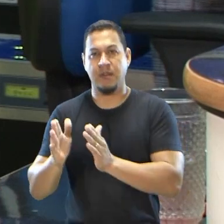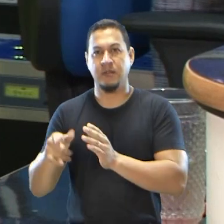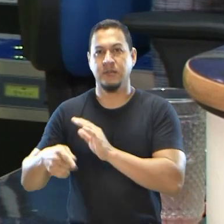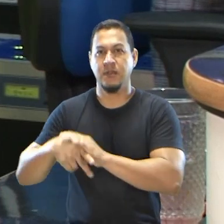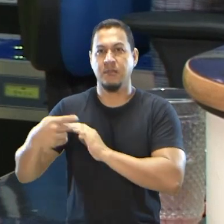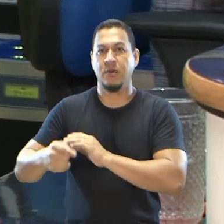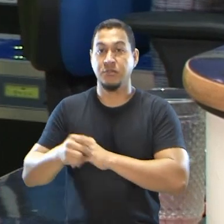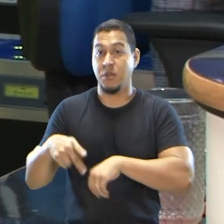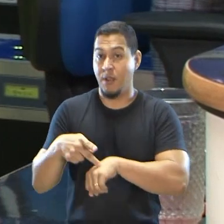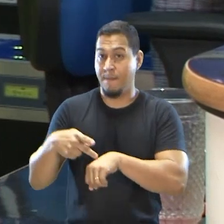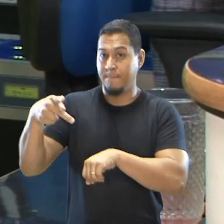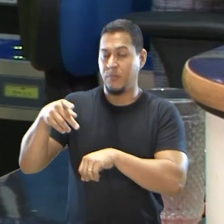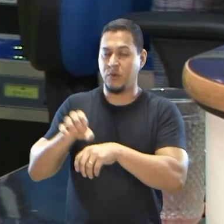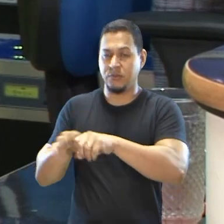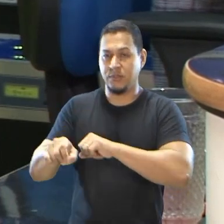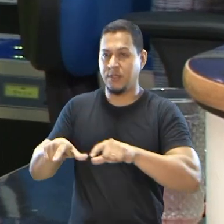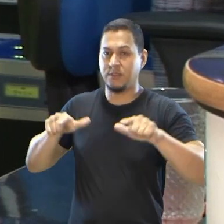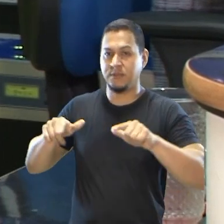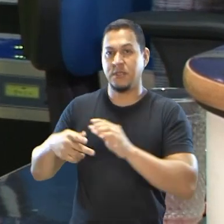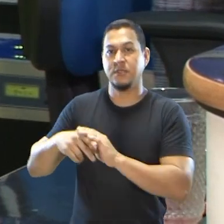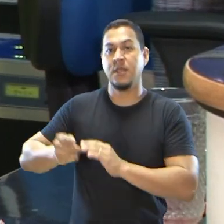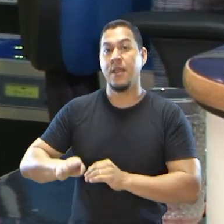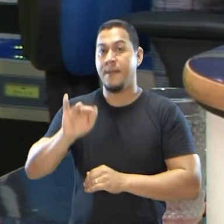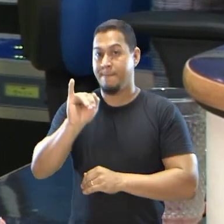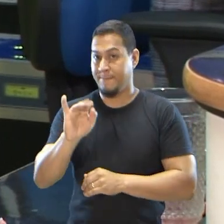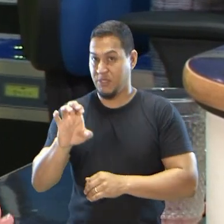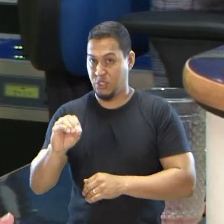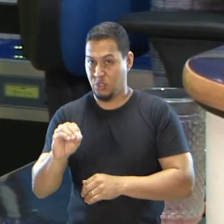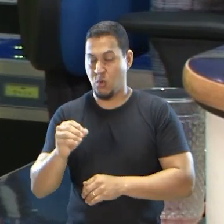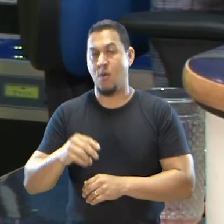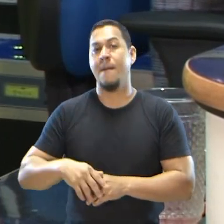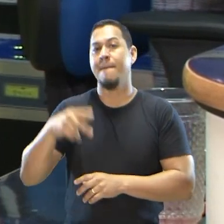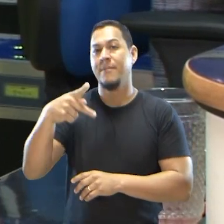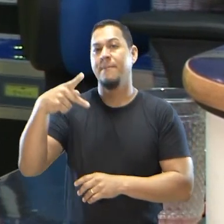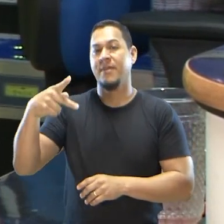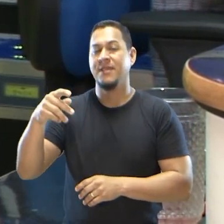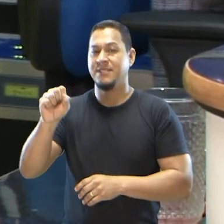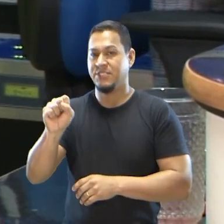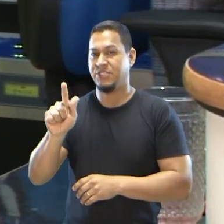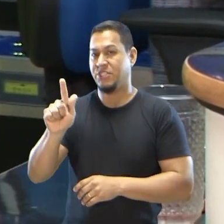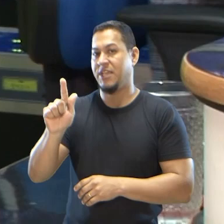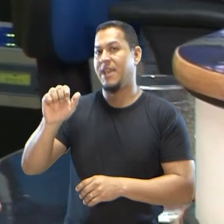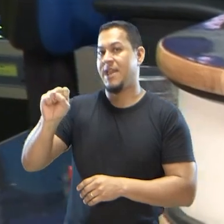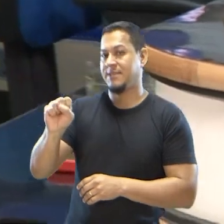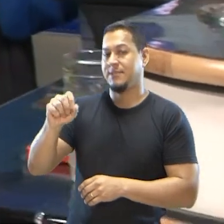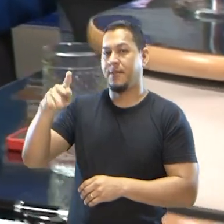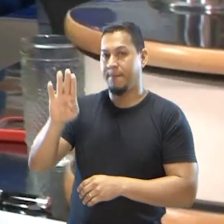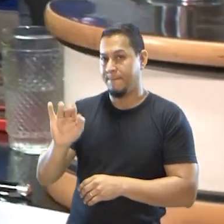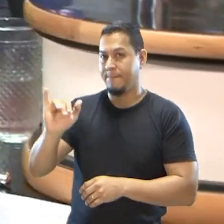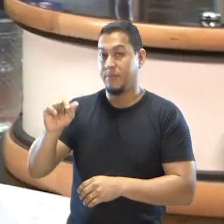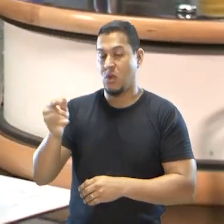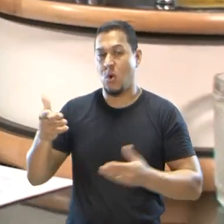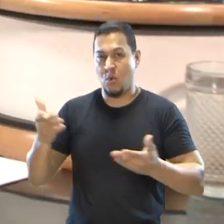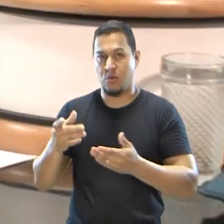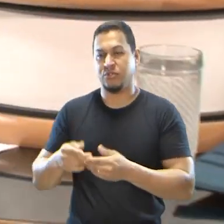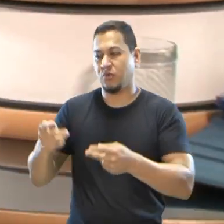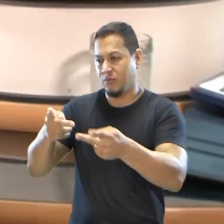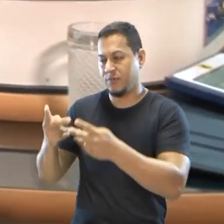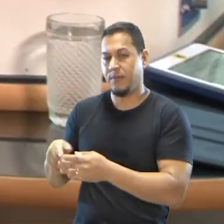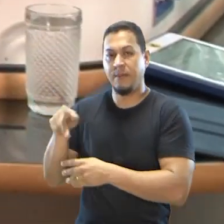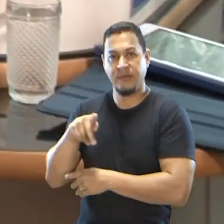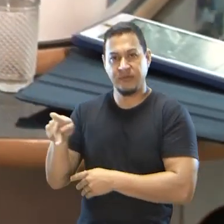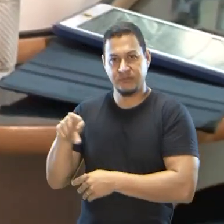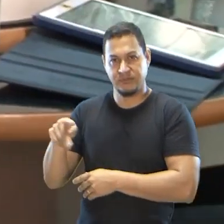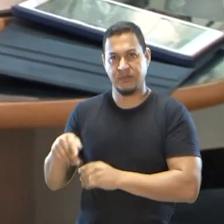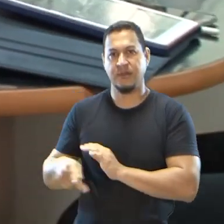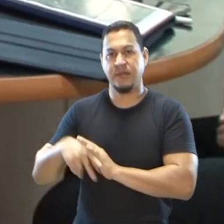Programa de Pós-Graduação em Saúde e Biodiversidade, o PPGS-Bio. Em nosso estúdio estão a professora do Programa de